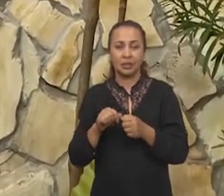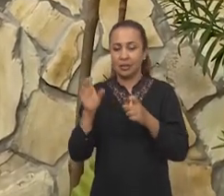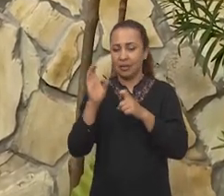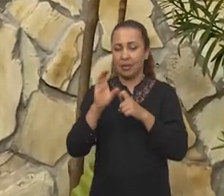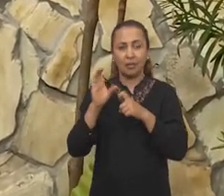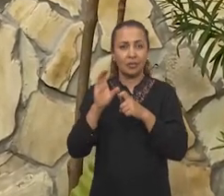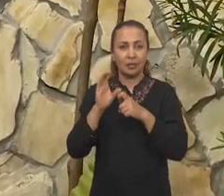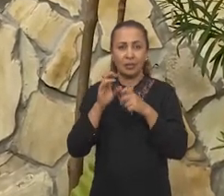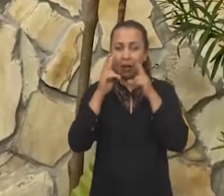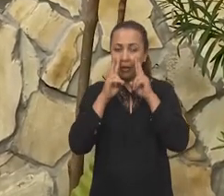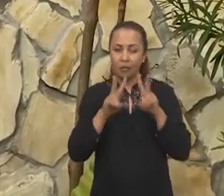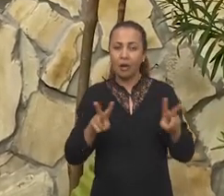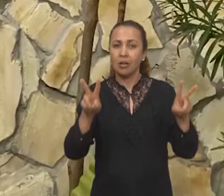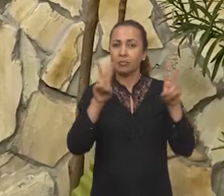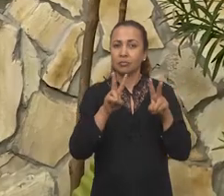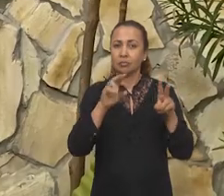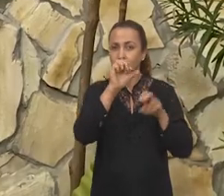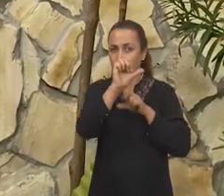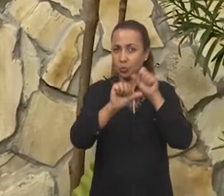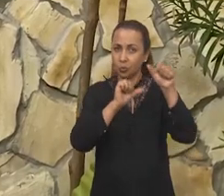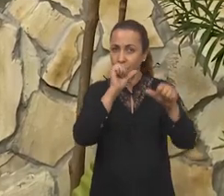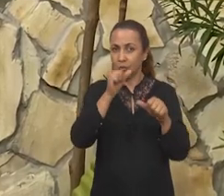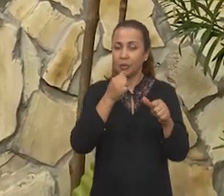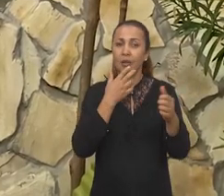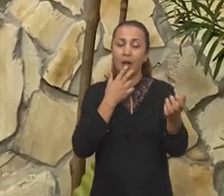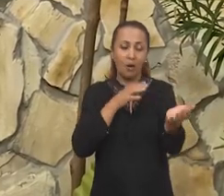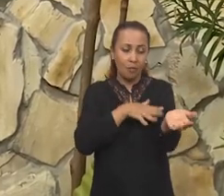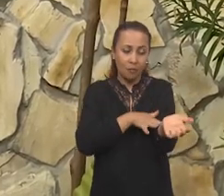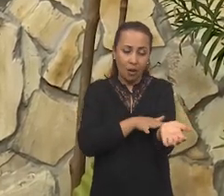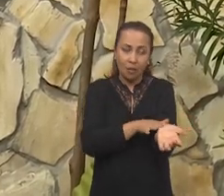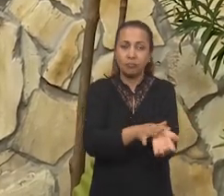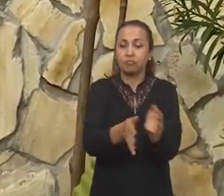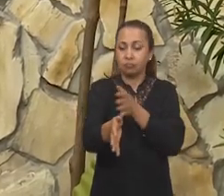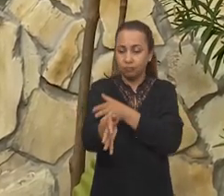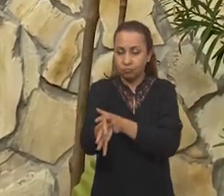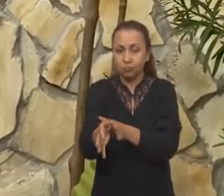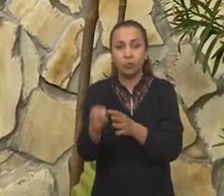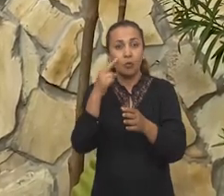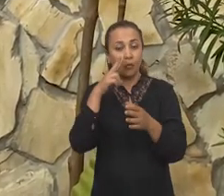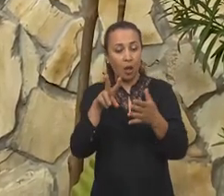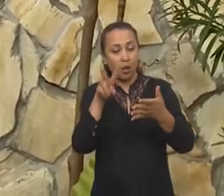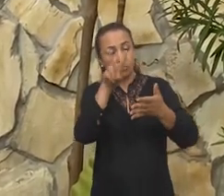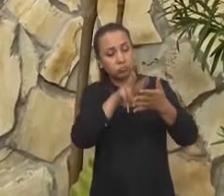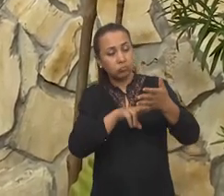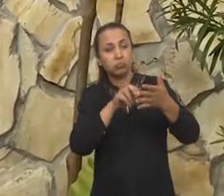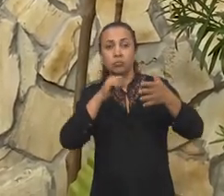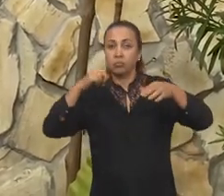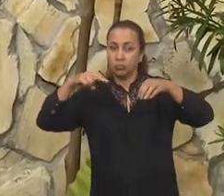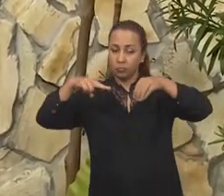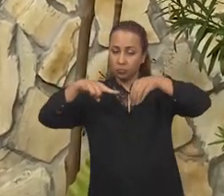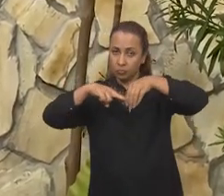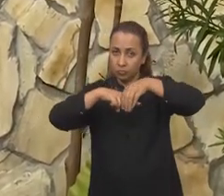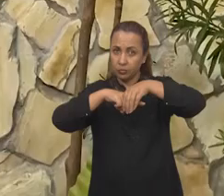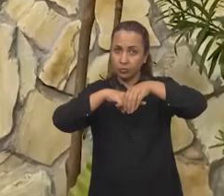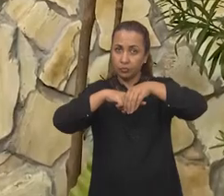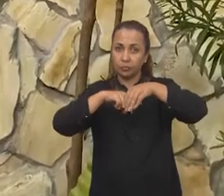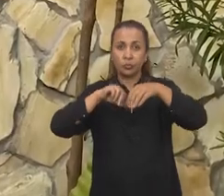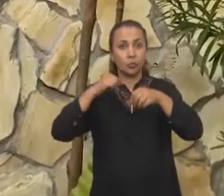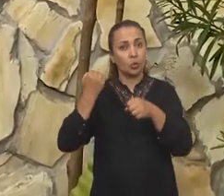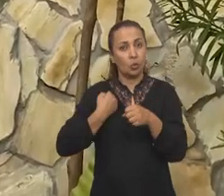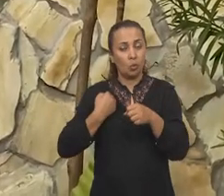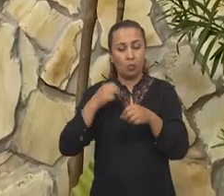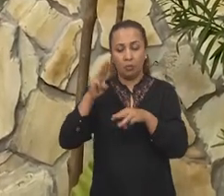química ela Visa transformar os vasos vistos na ressonância magnética em equações